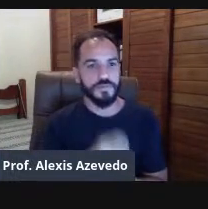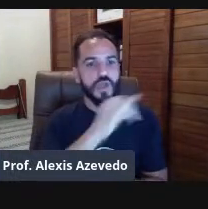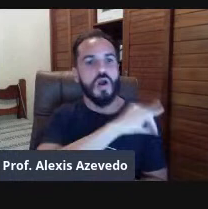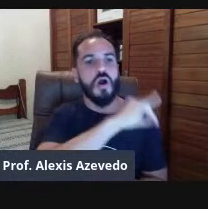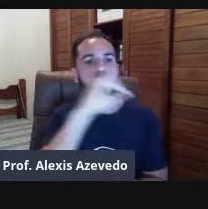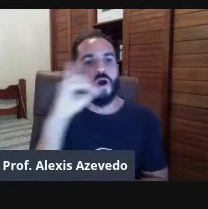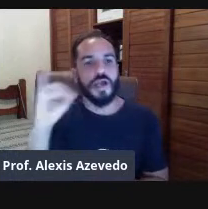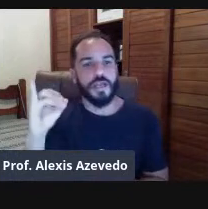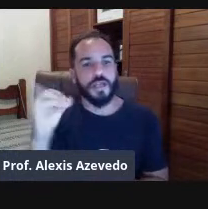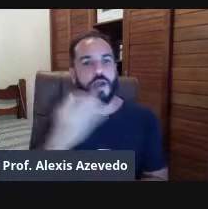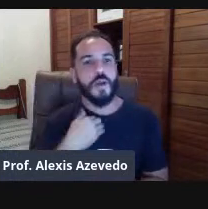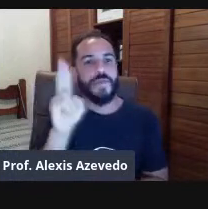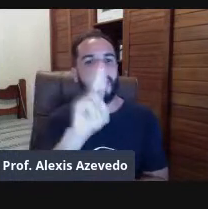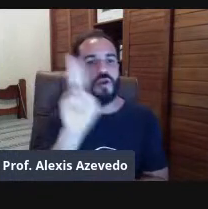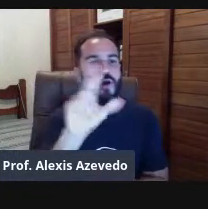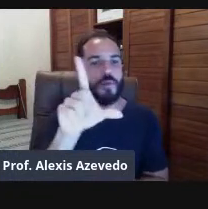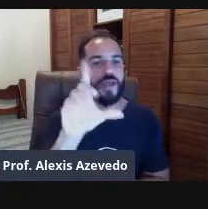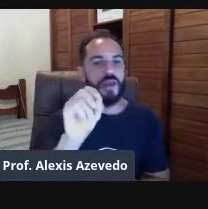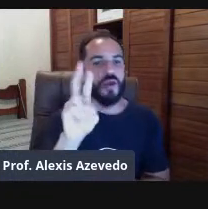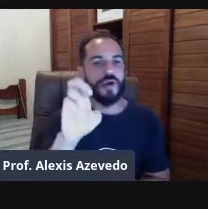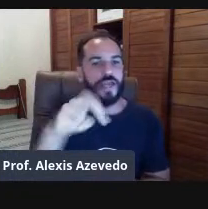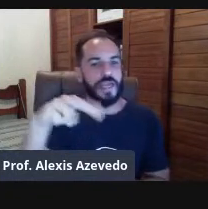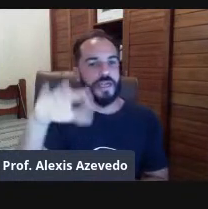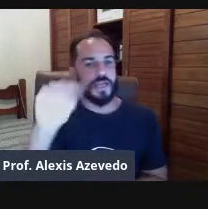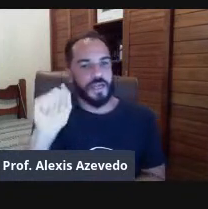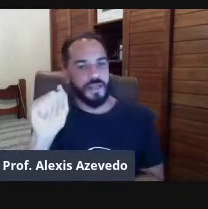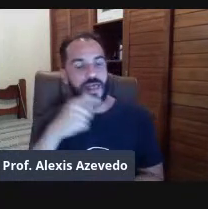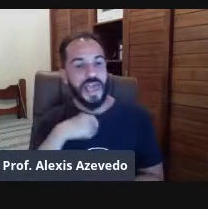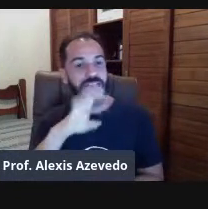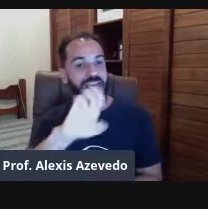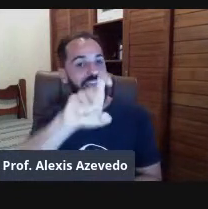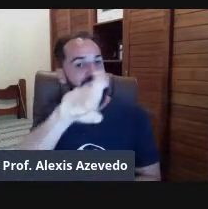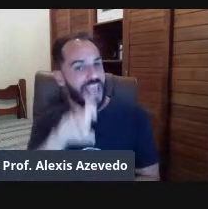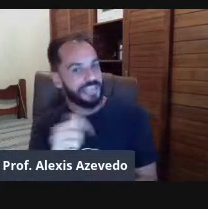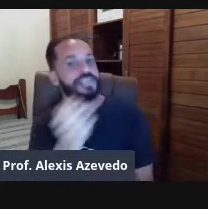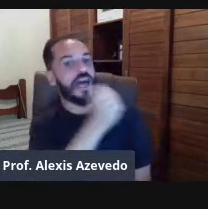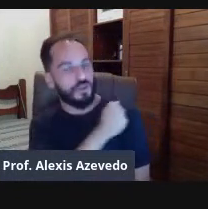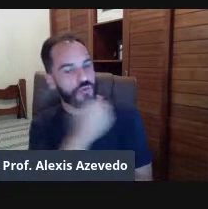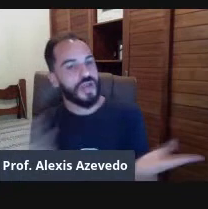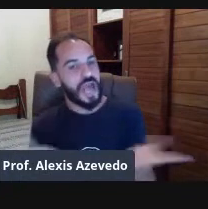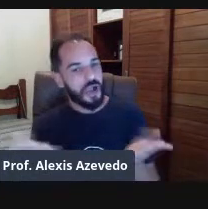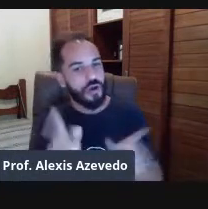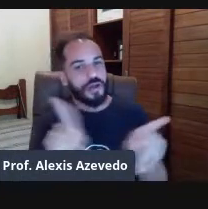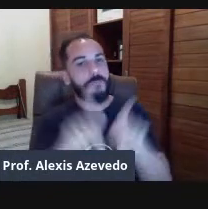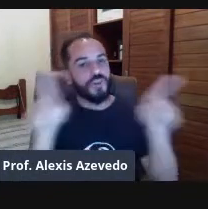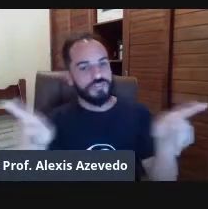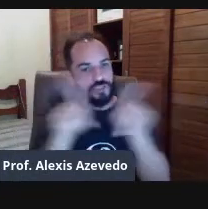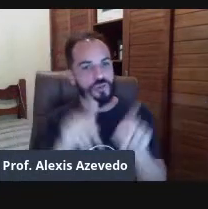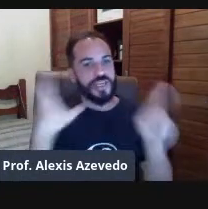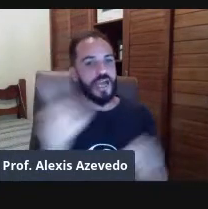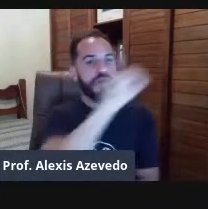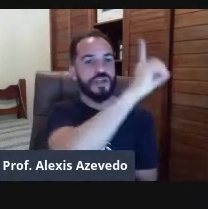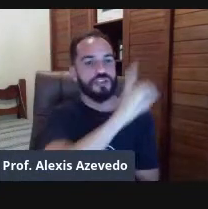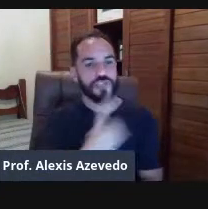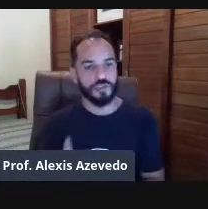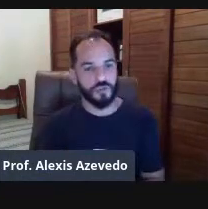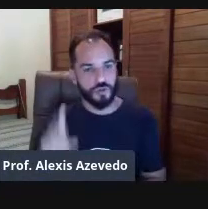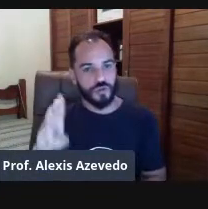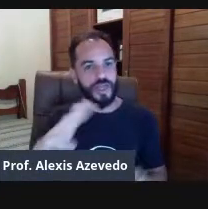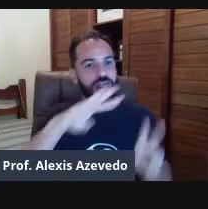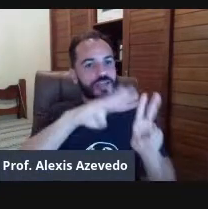Olá, meu nome é Lorena Dark, sou ex-aluna, professora e agora diretora da escola de